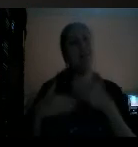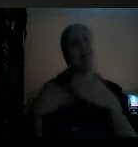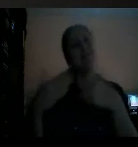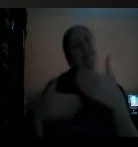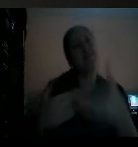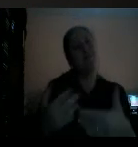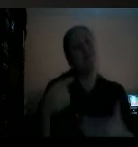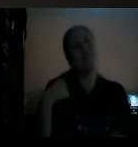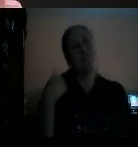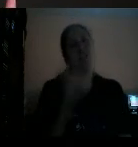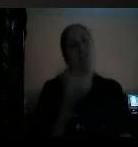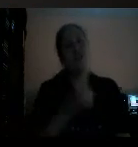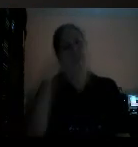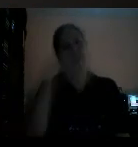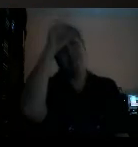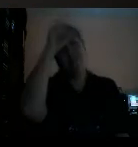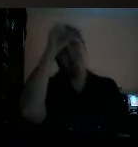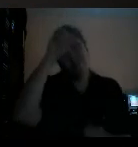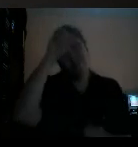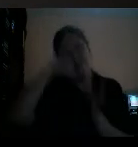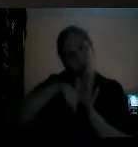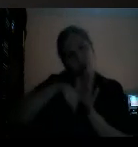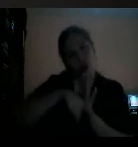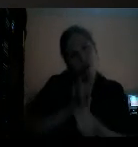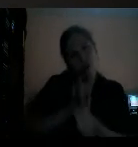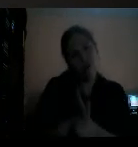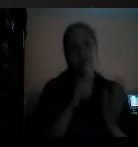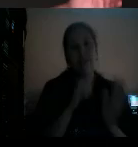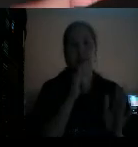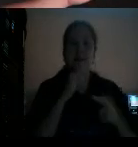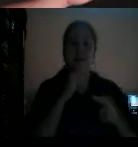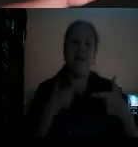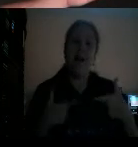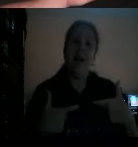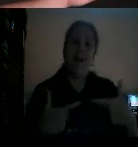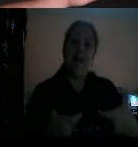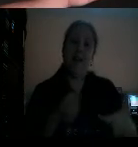que é o cenário da Guerra Fria. Ok? Então, até